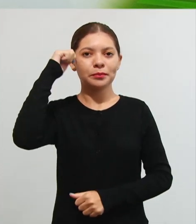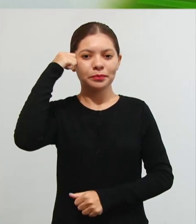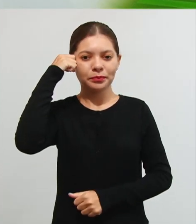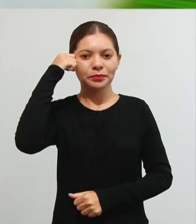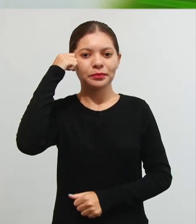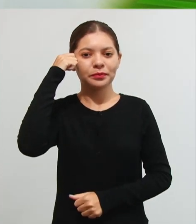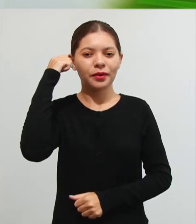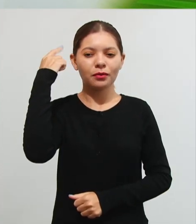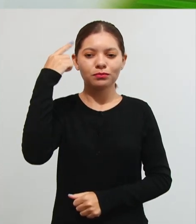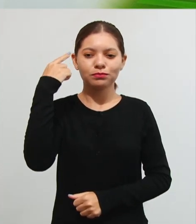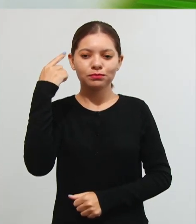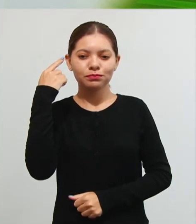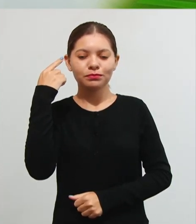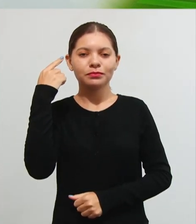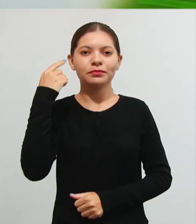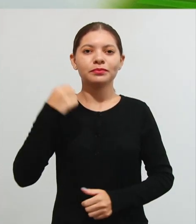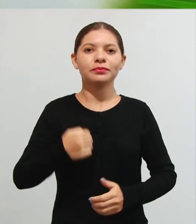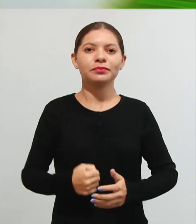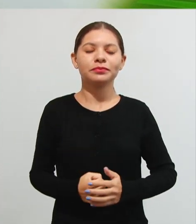pouco encaracolados.